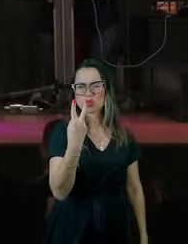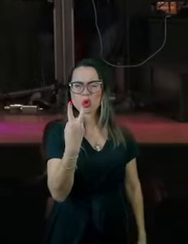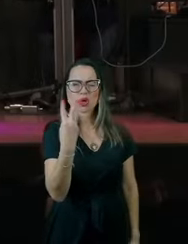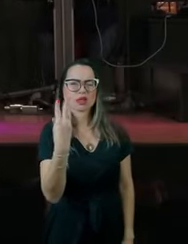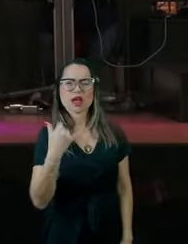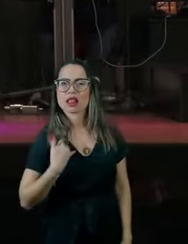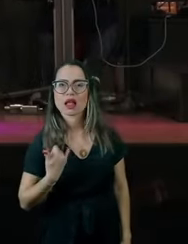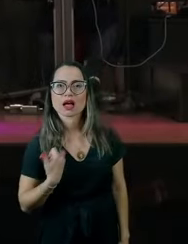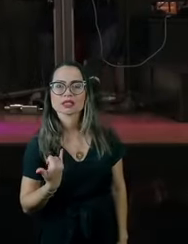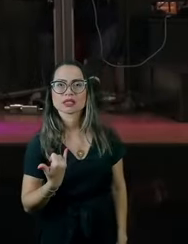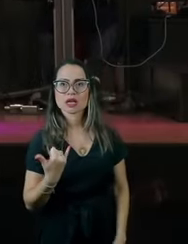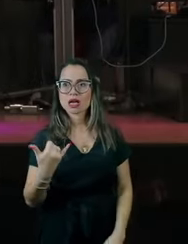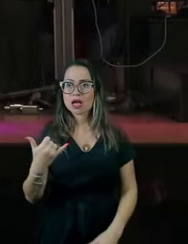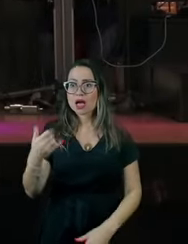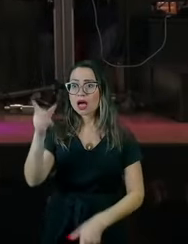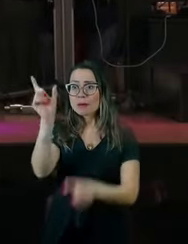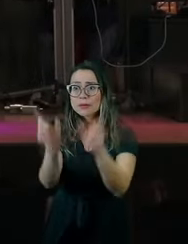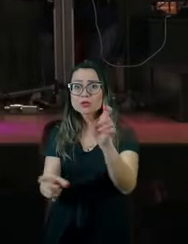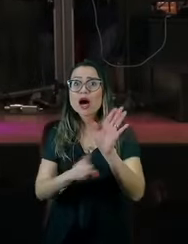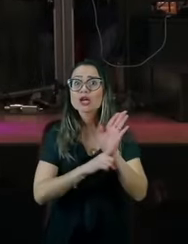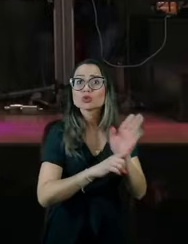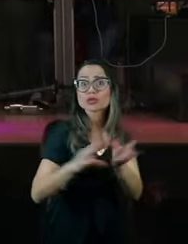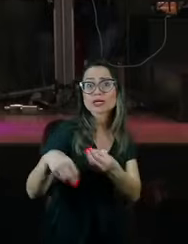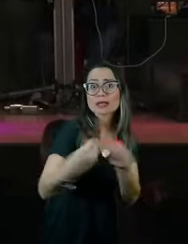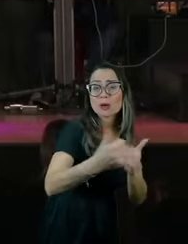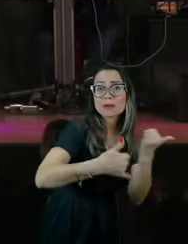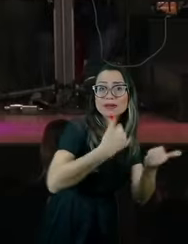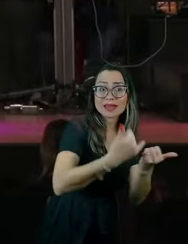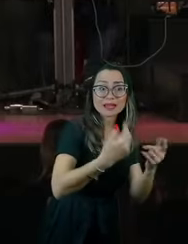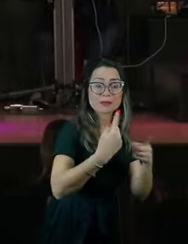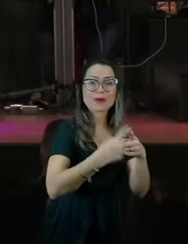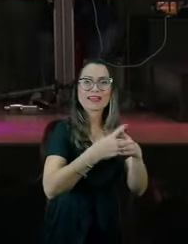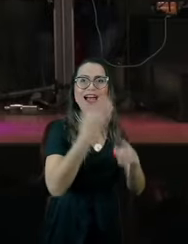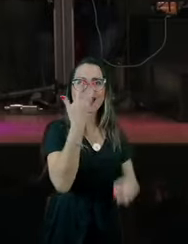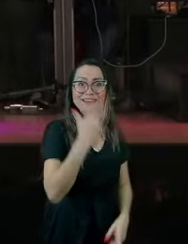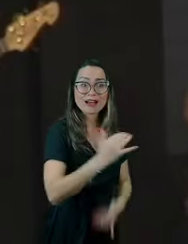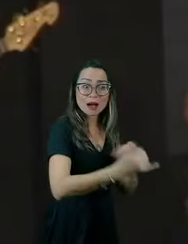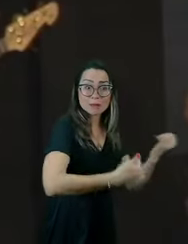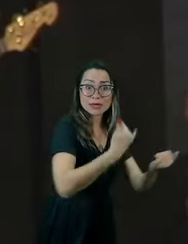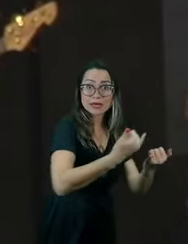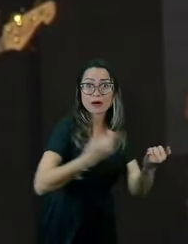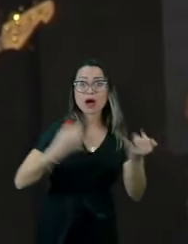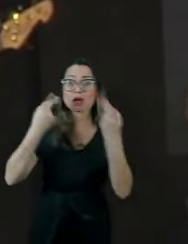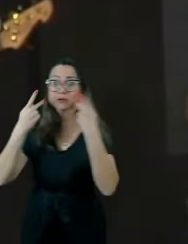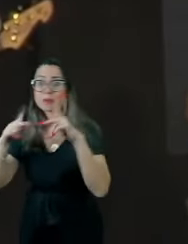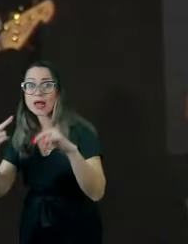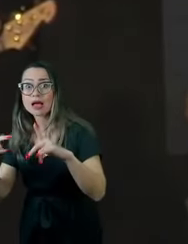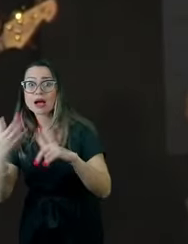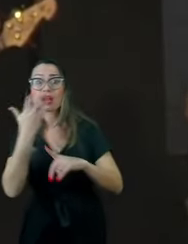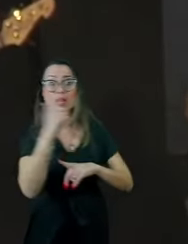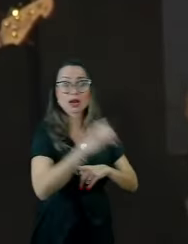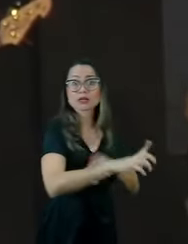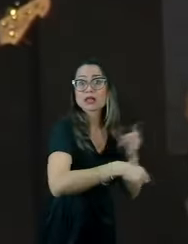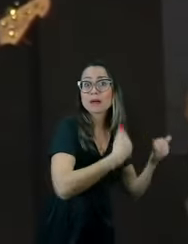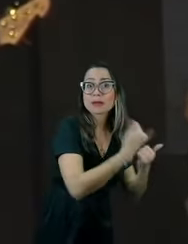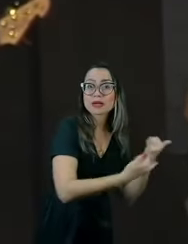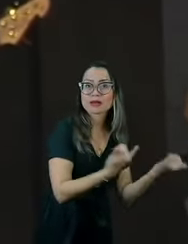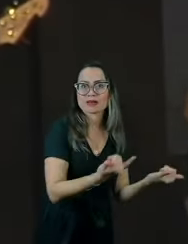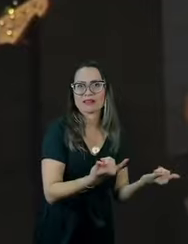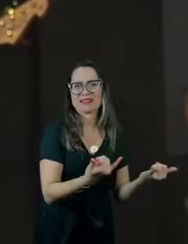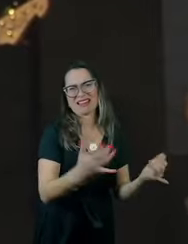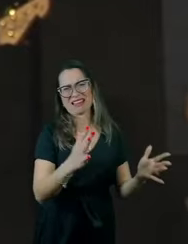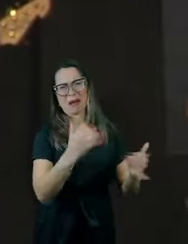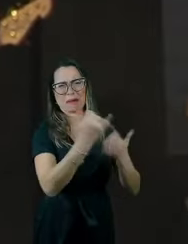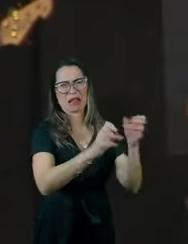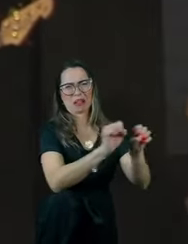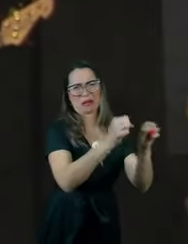com brinquedo para a gente fazer um... Eles brincam, enquanto a gente ministra, eles brincam. Gente, veio o brinquedo quebrado, sem